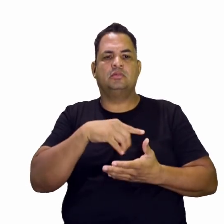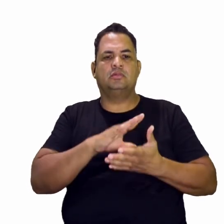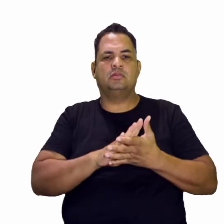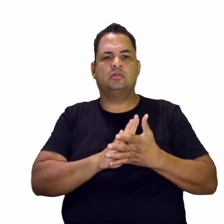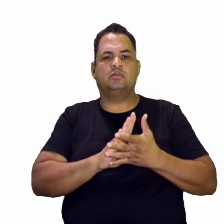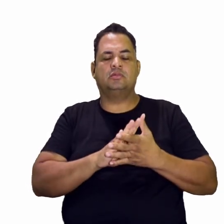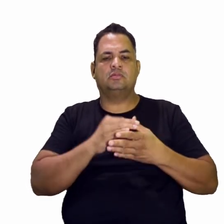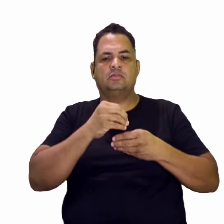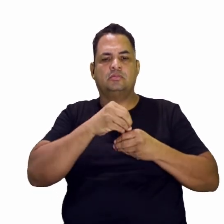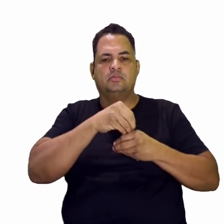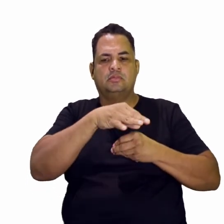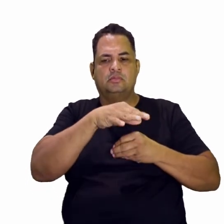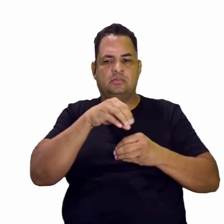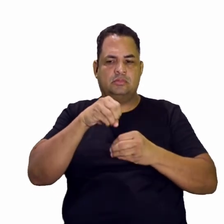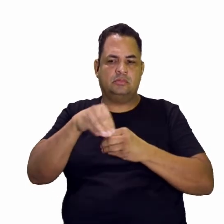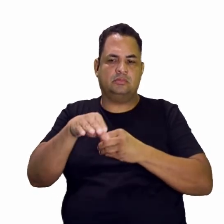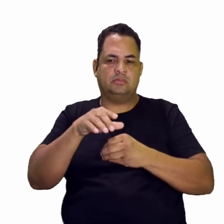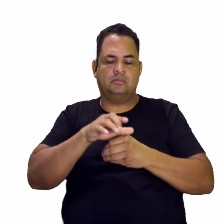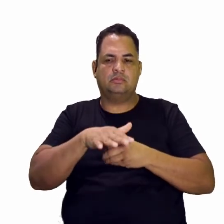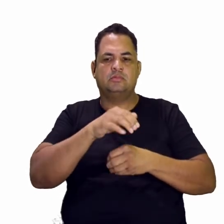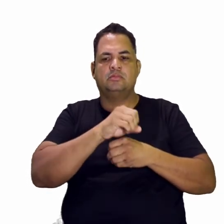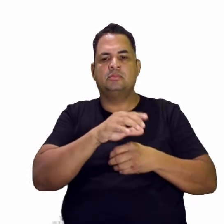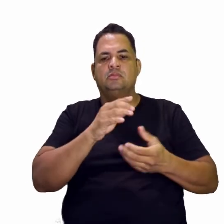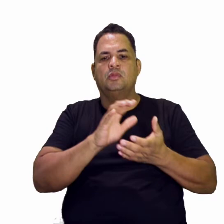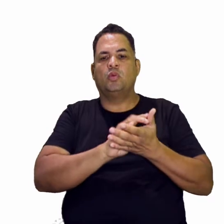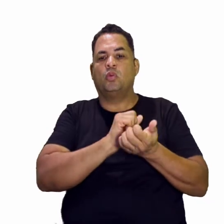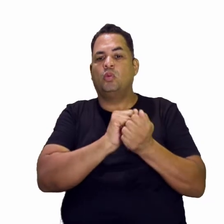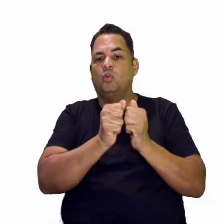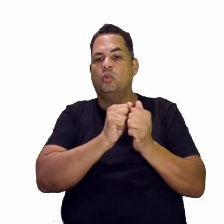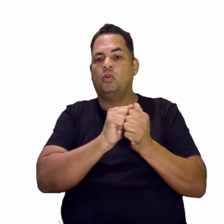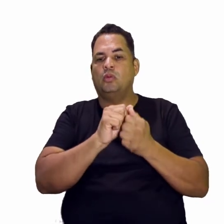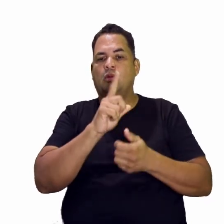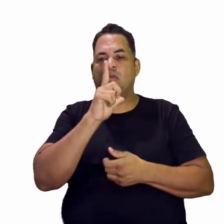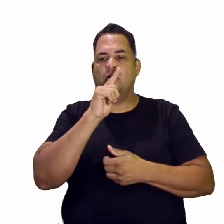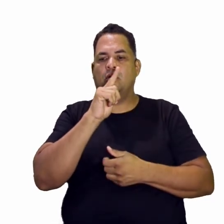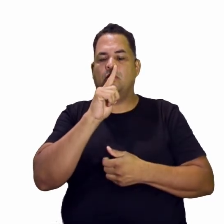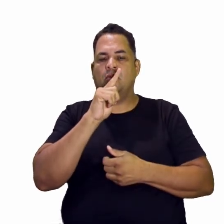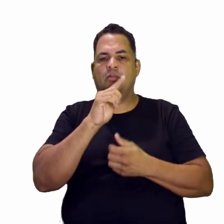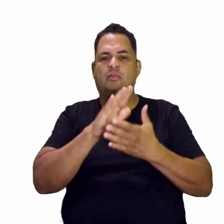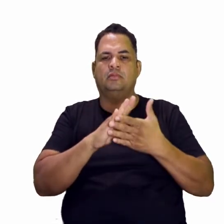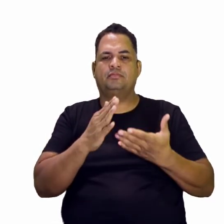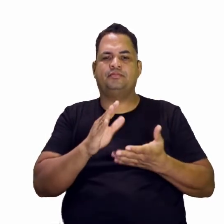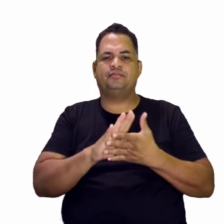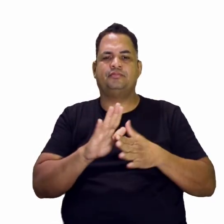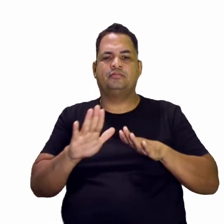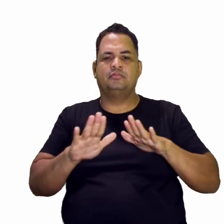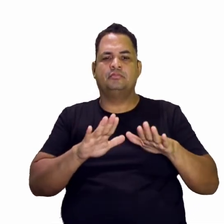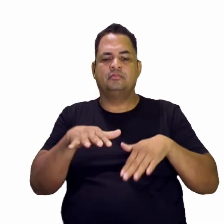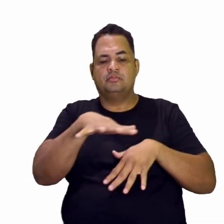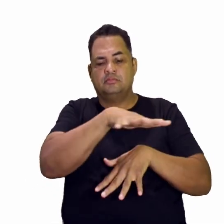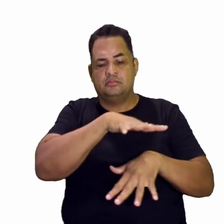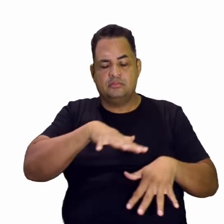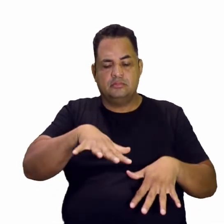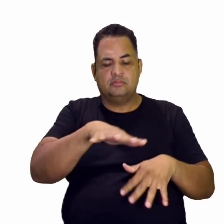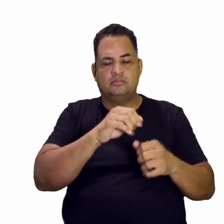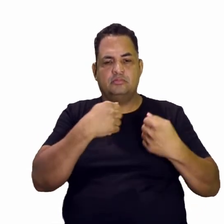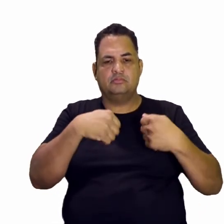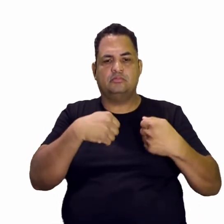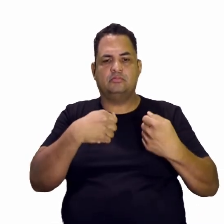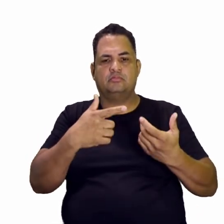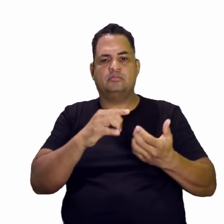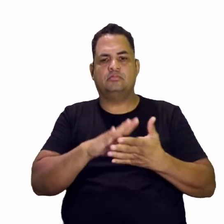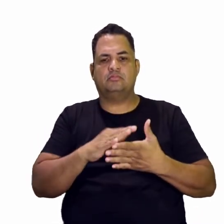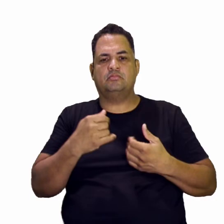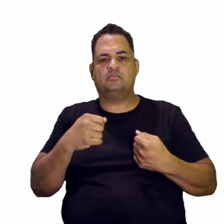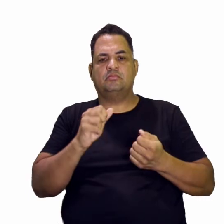para expulsar a quantidade de água que vai ficar retida ali naquele animal, dependendo do meio onde ele está, porque ele precisa se... Aí